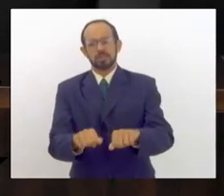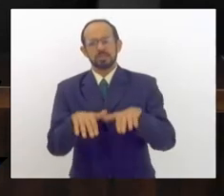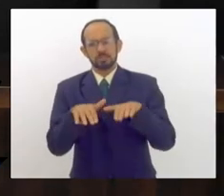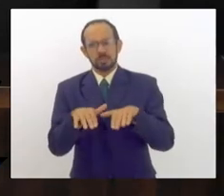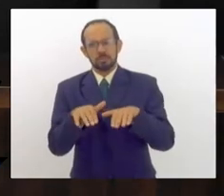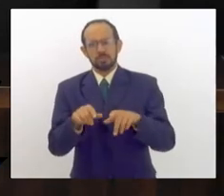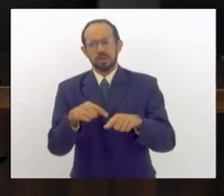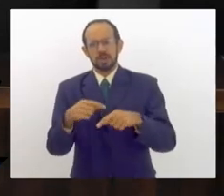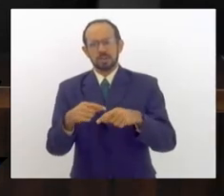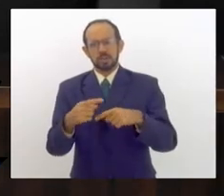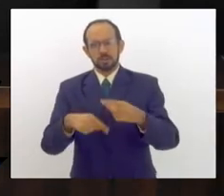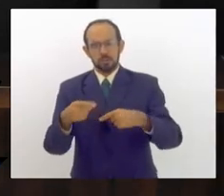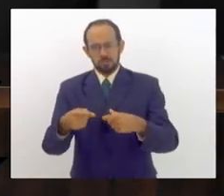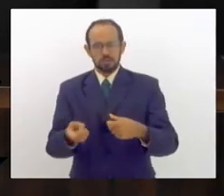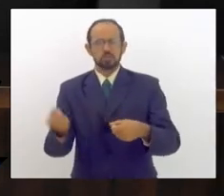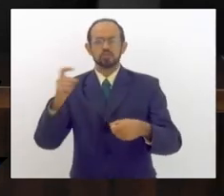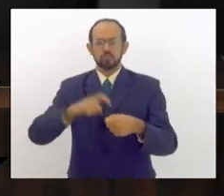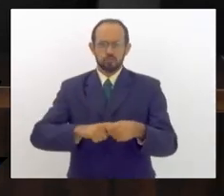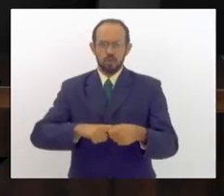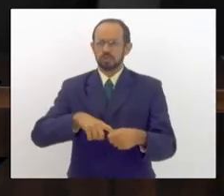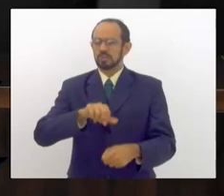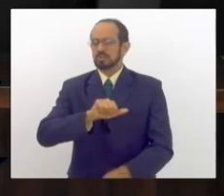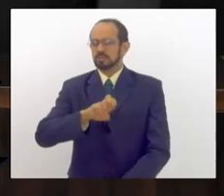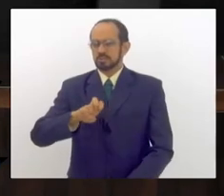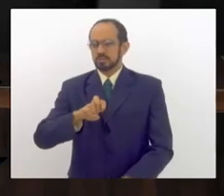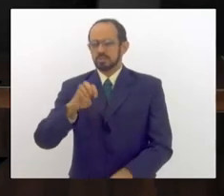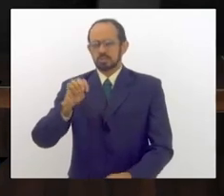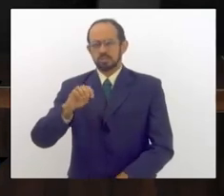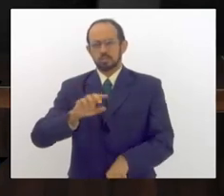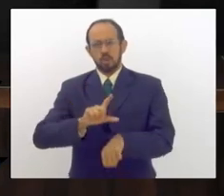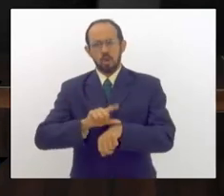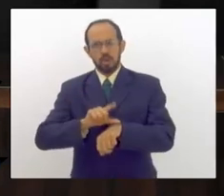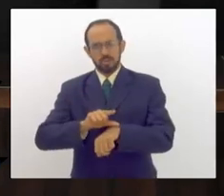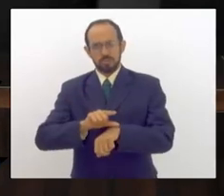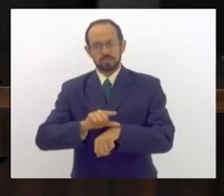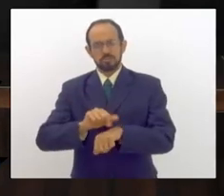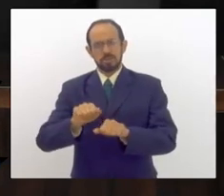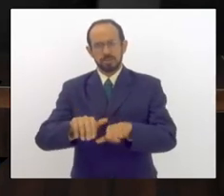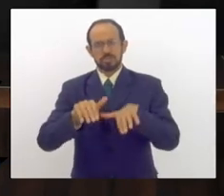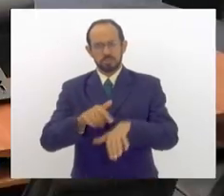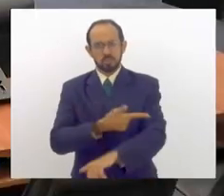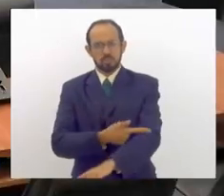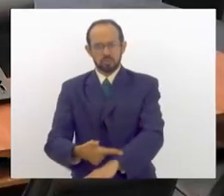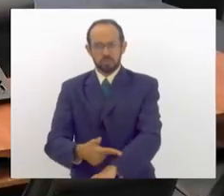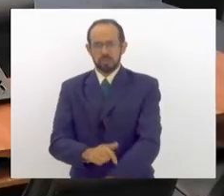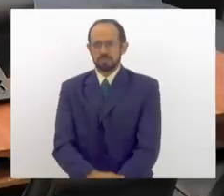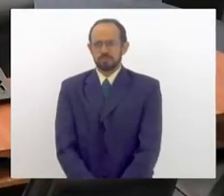a gente voltemos às 15 horas para a sessão ordinária. Obrigada.